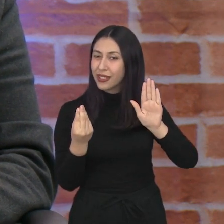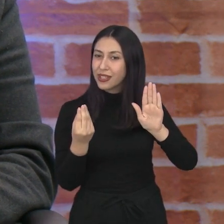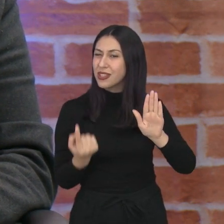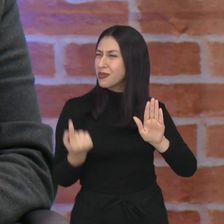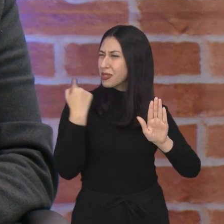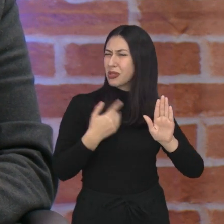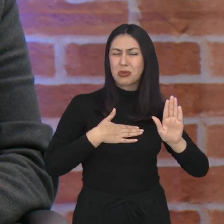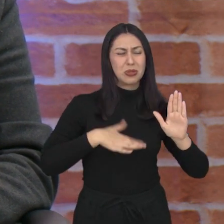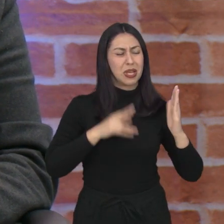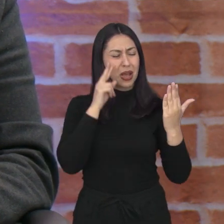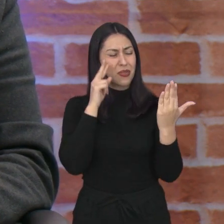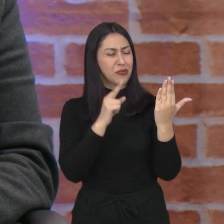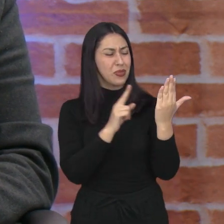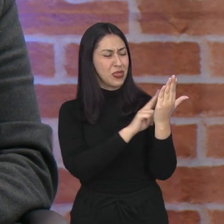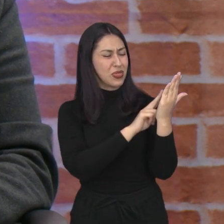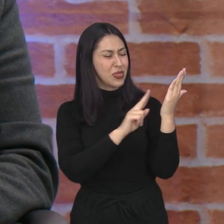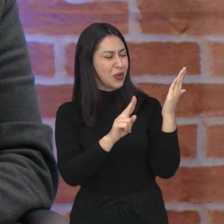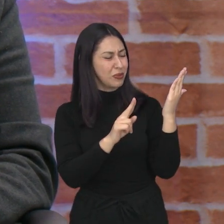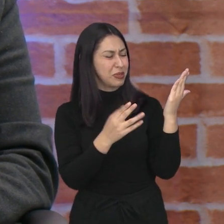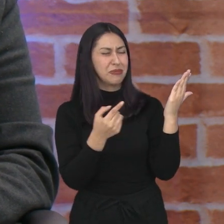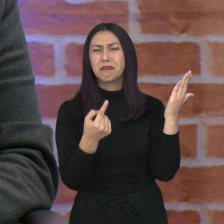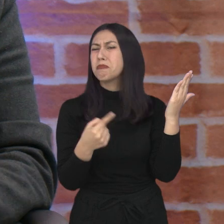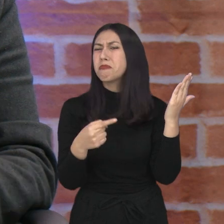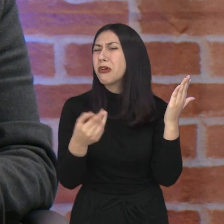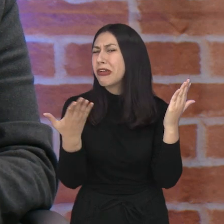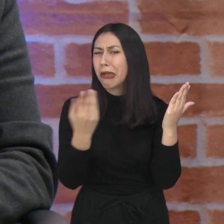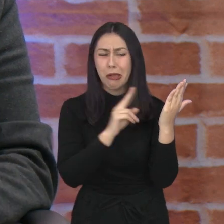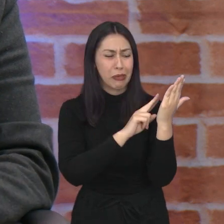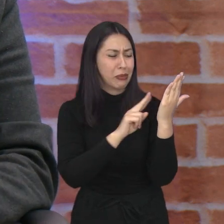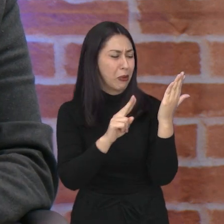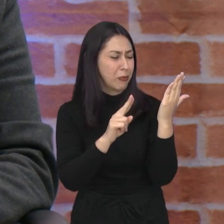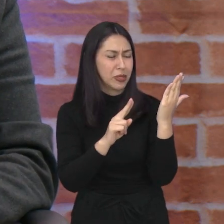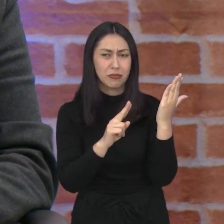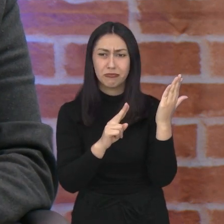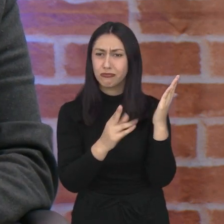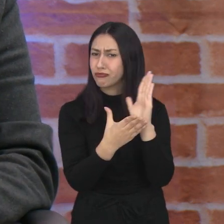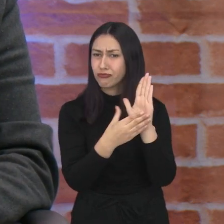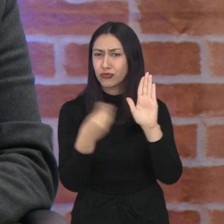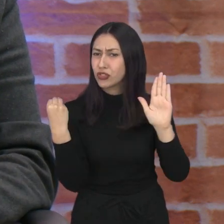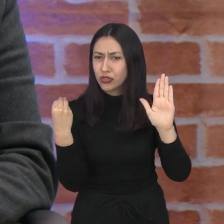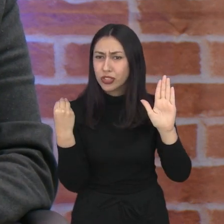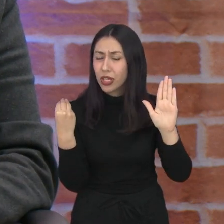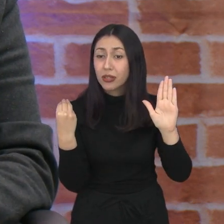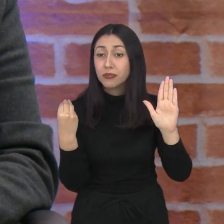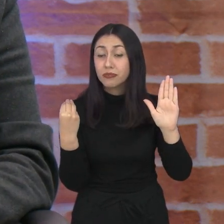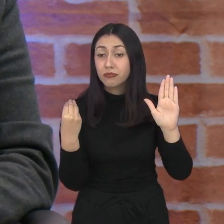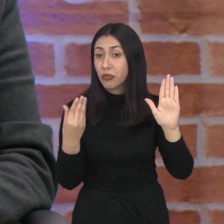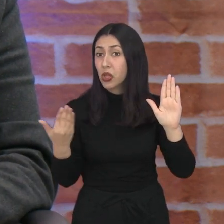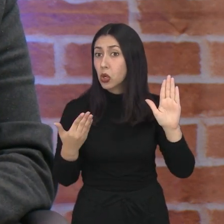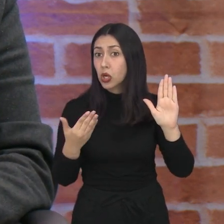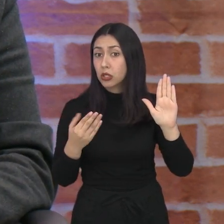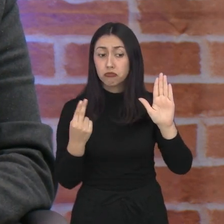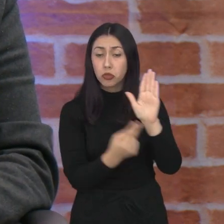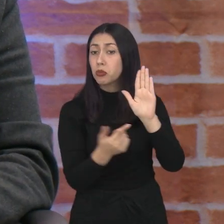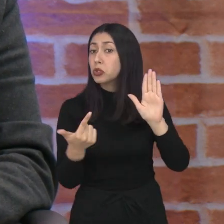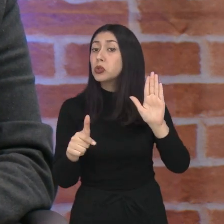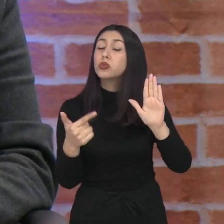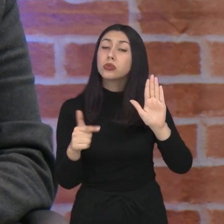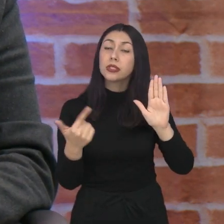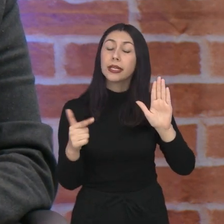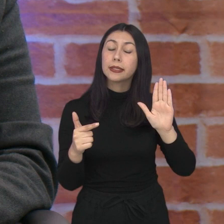muito incomodado de ver meu nome do lado do desenho. Eu falava, nossa, por que meu nome está ali, né? E eu parei de assinar meus trabalhos. E